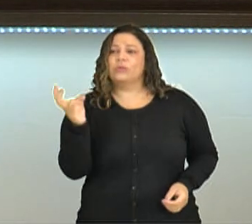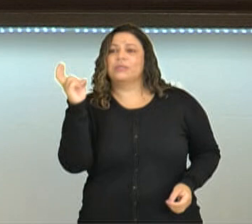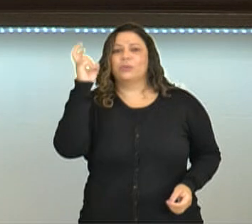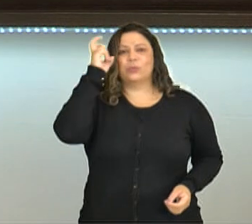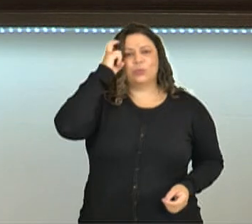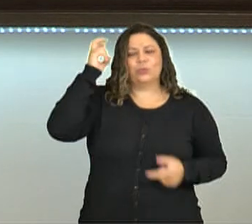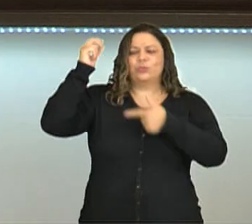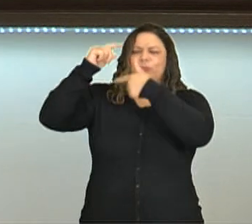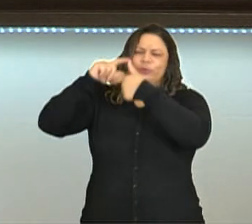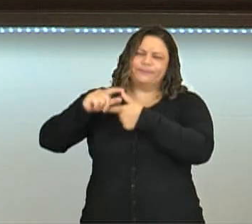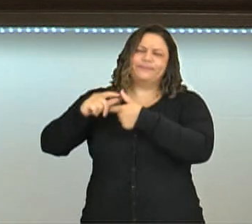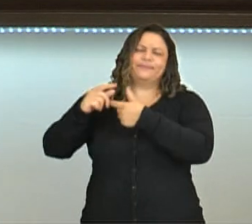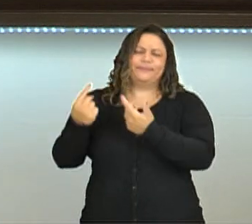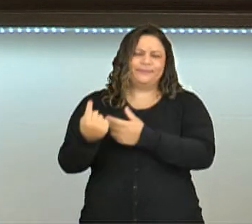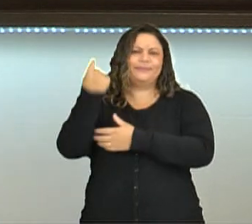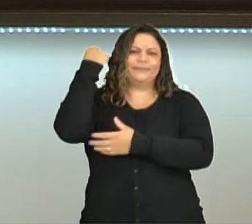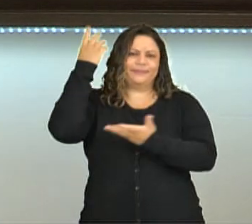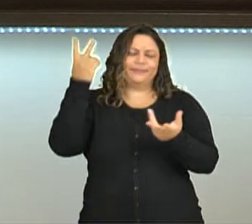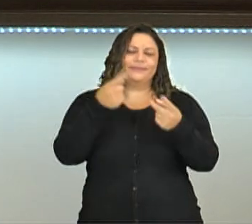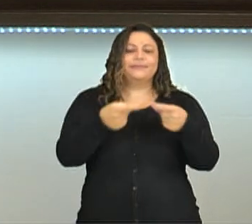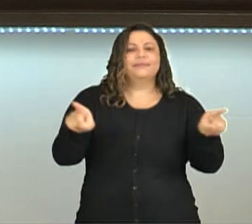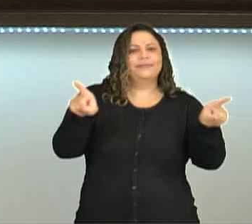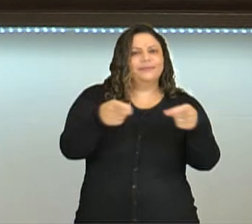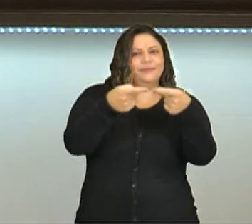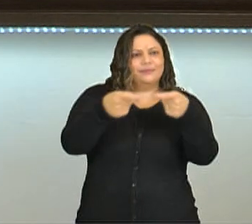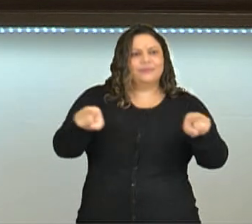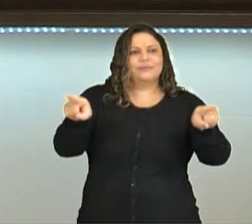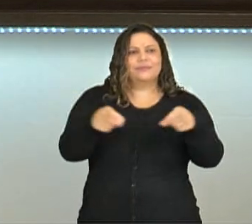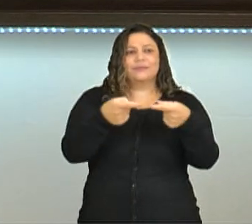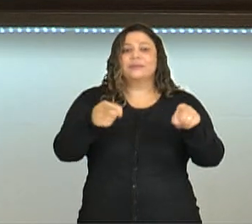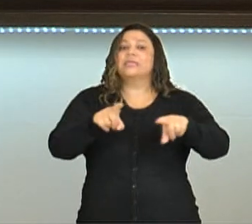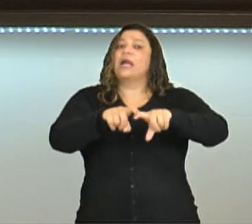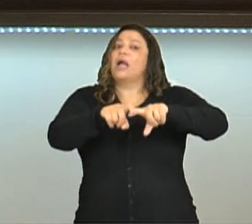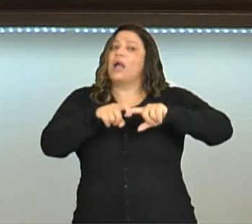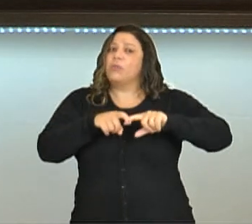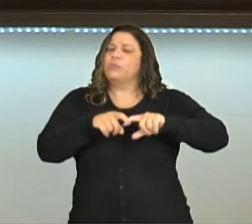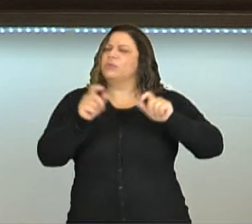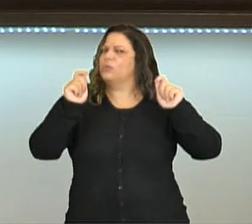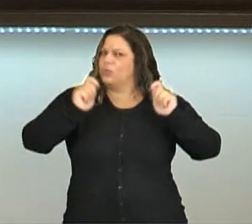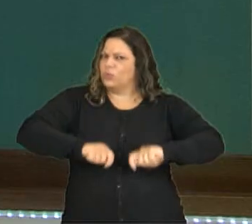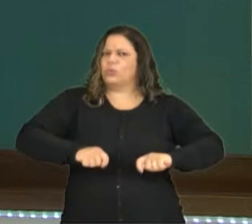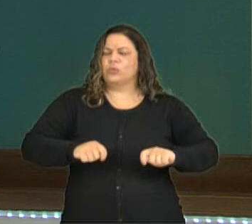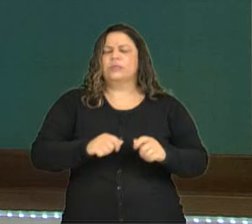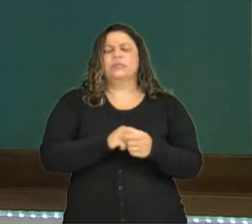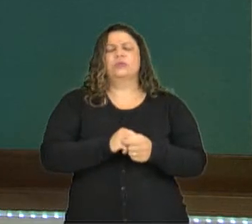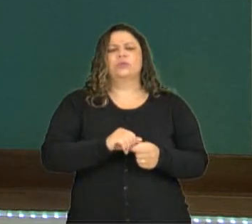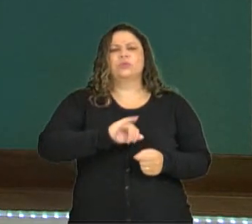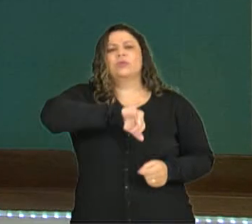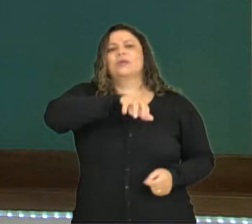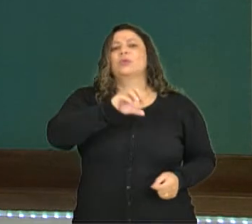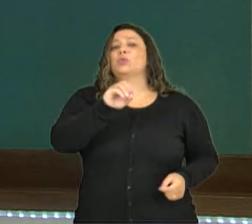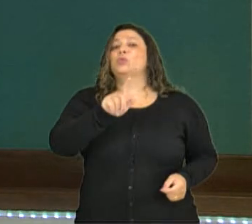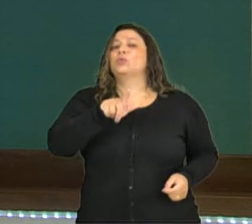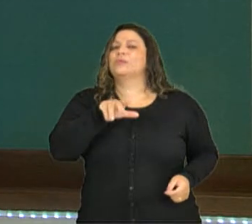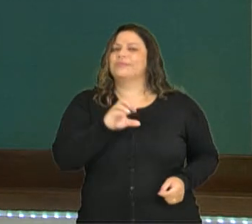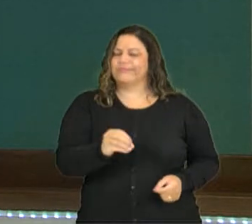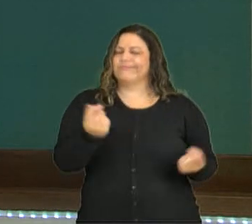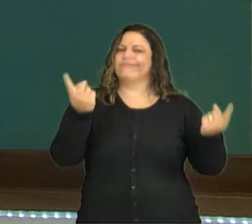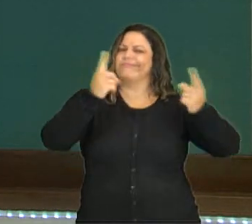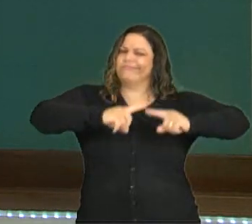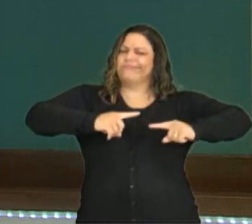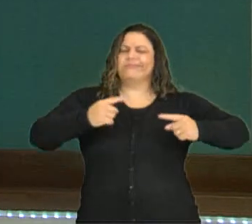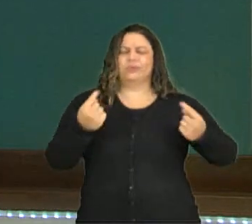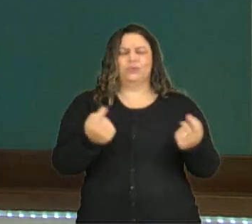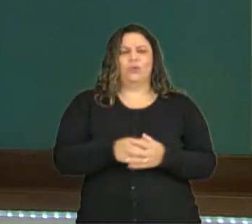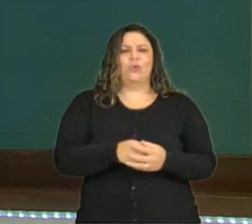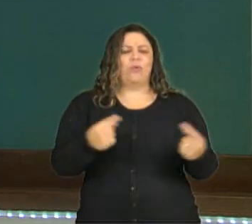gente comentou, e a música. E por isso, ela pode ser considerada um jogo, porque você joga a capoeira ali com a outra